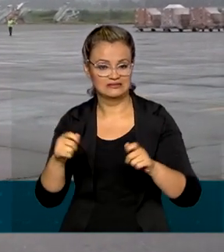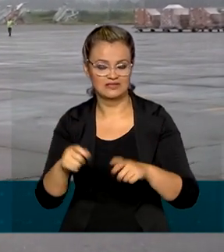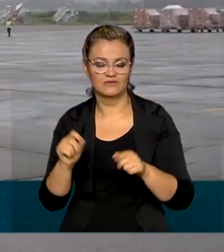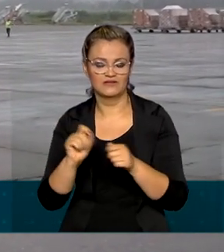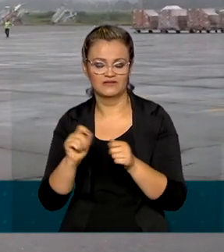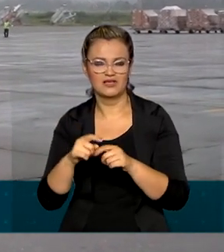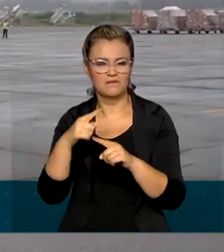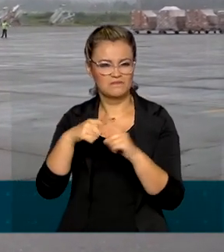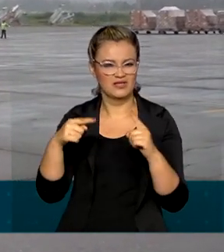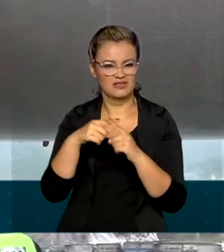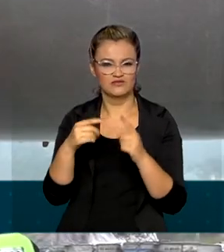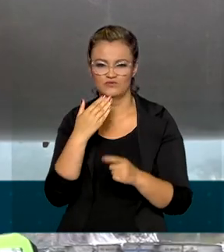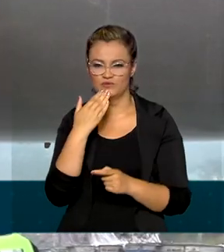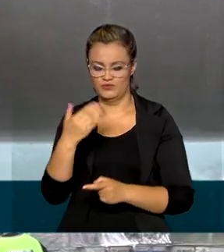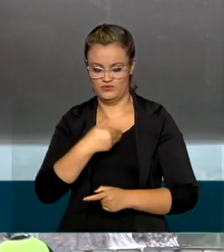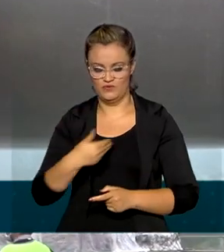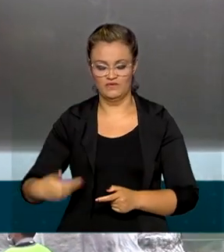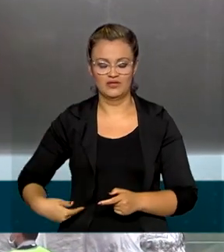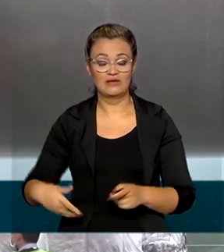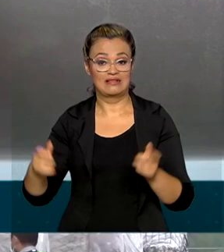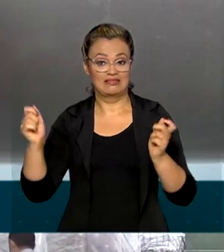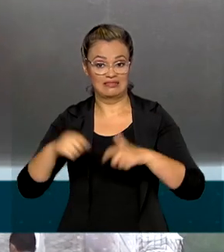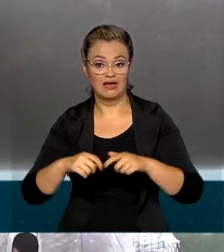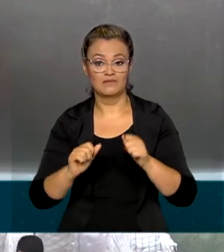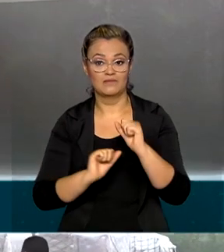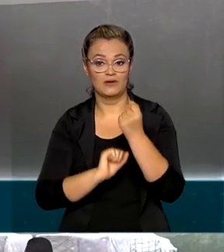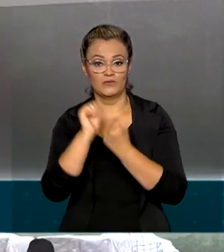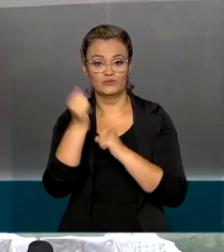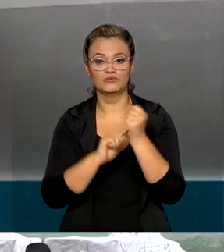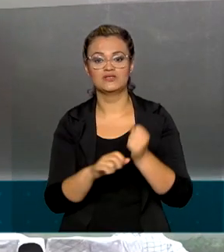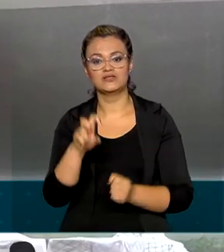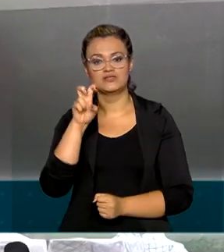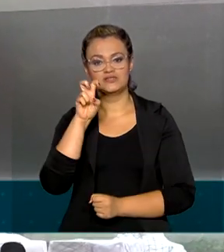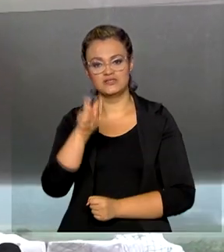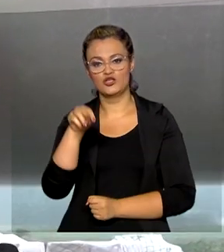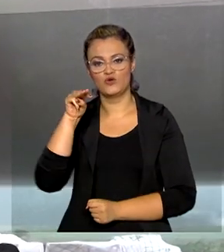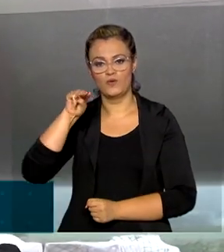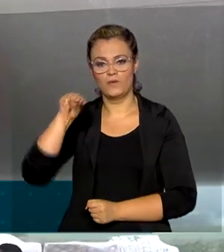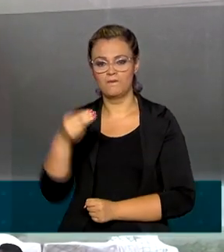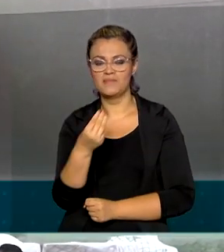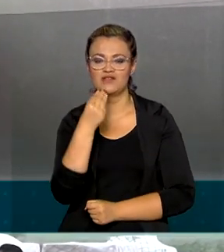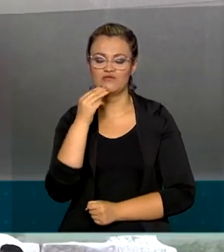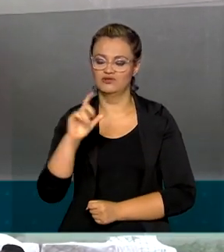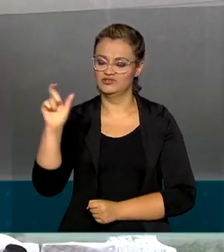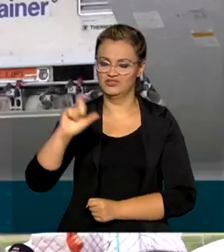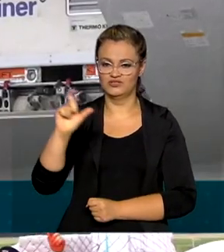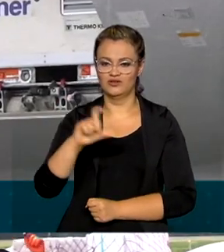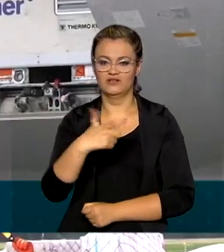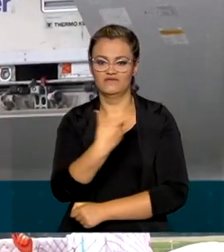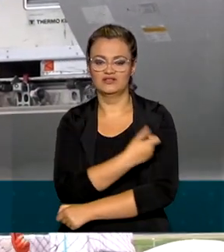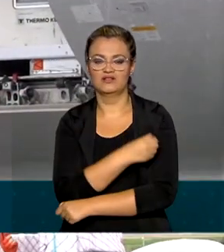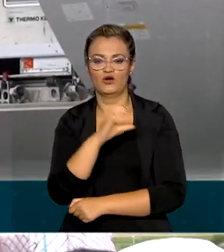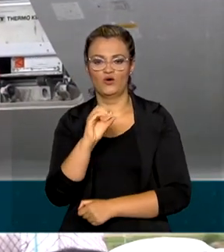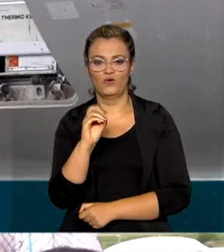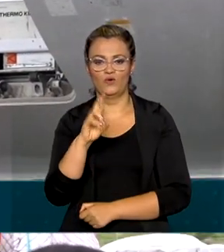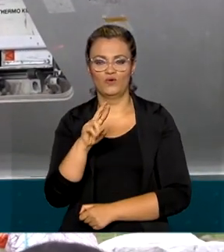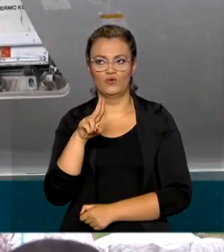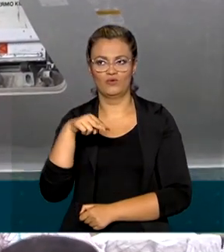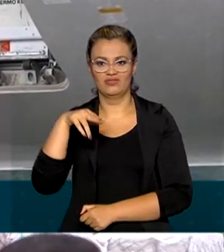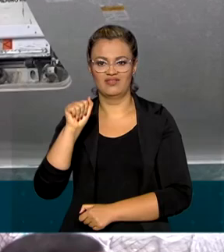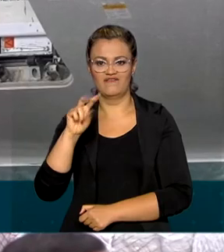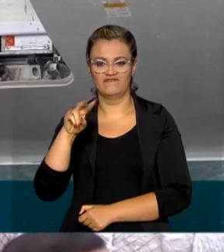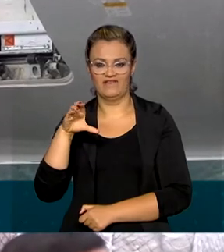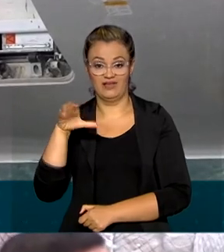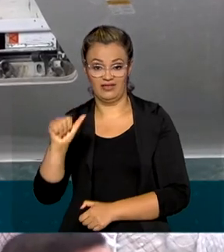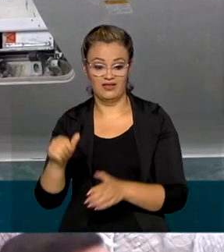pelo governo do estado. Suficiente para produzir mais 5 milhões de doses da Coronavac. A entrega deve